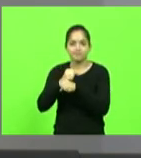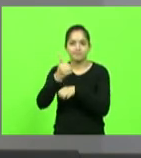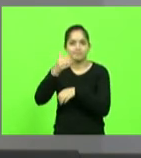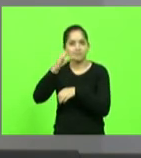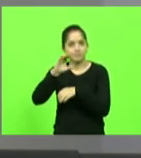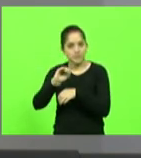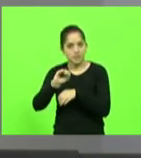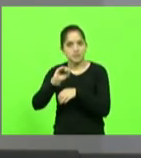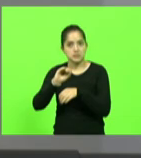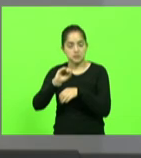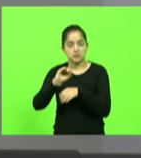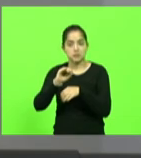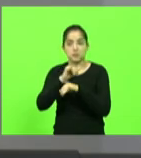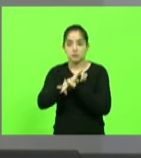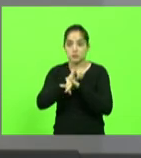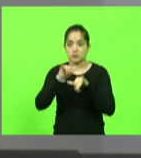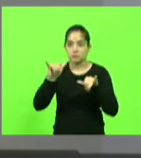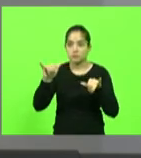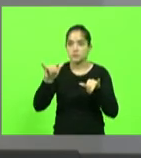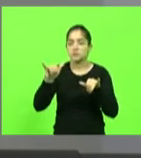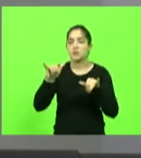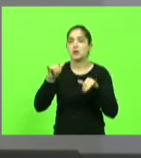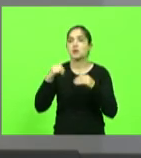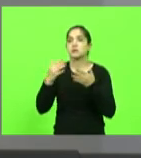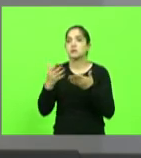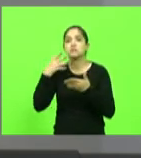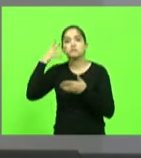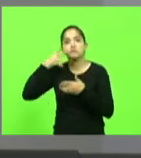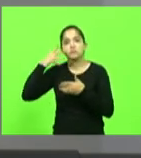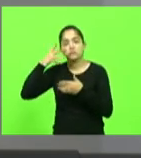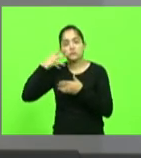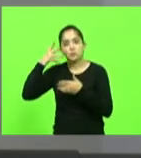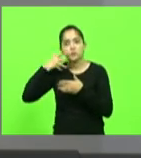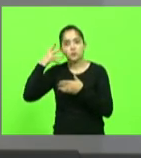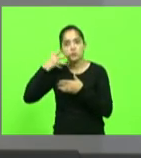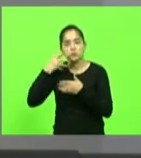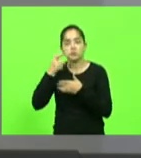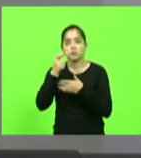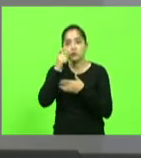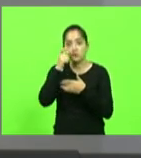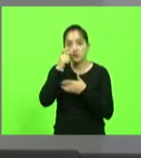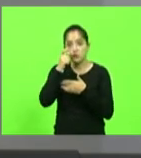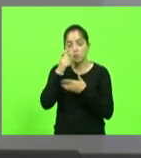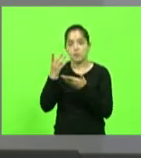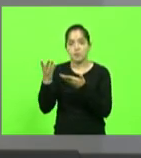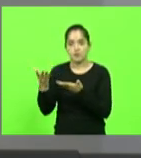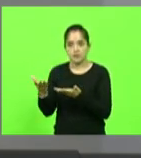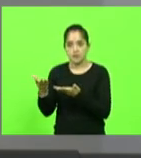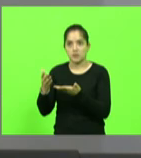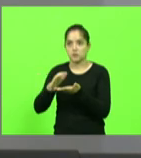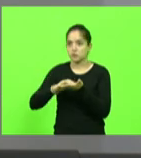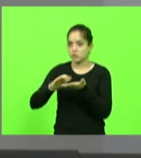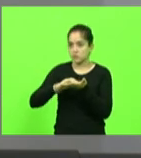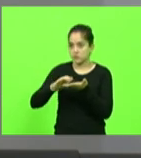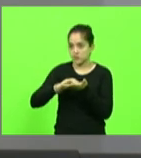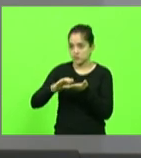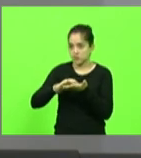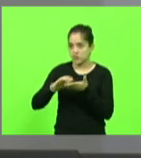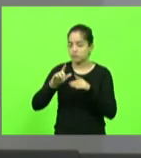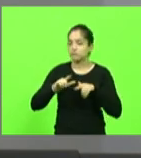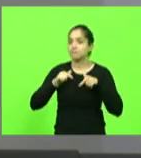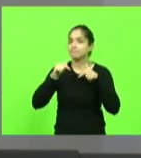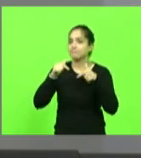dito publicamente, pelas falas que eu tenho acompanhado do secretário Claudinei, tem se posicionado